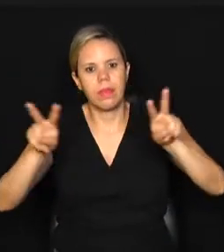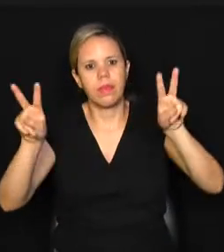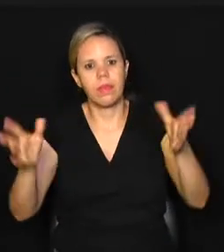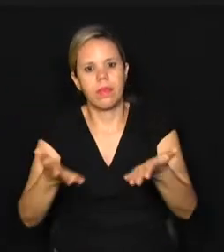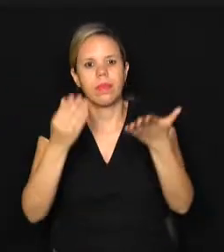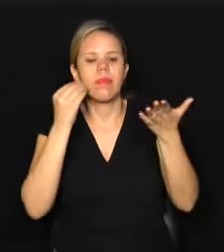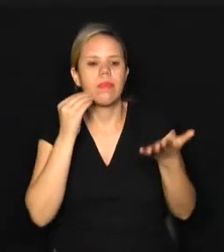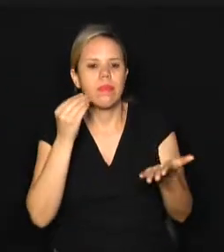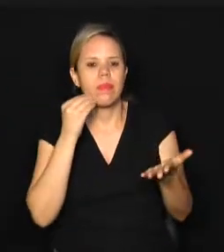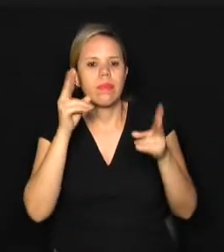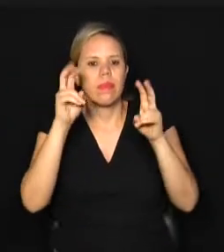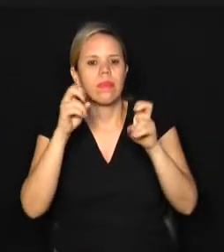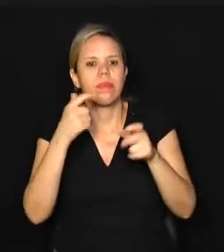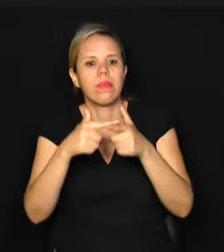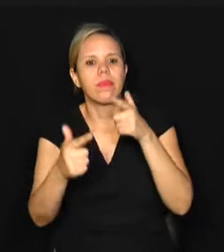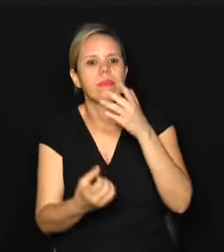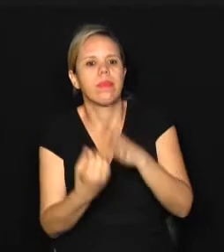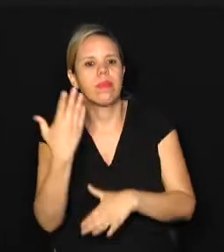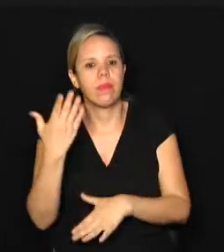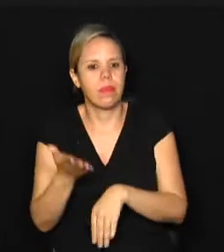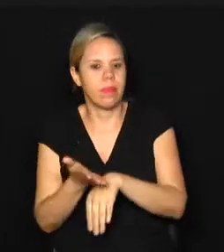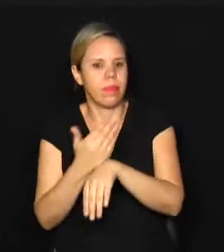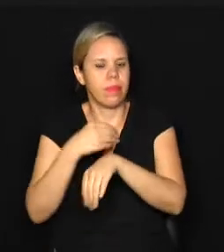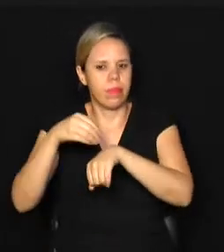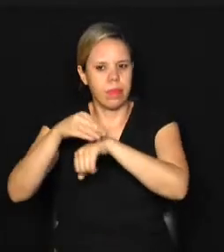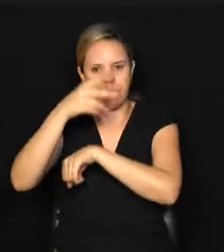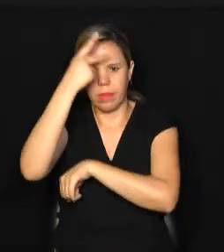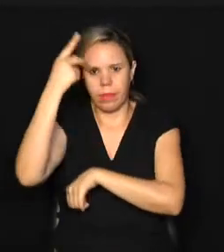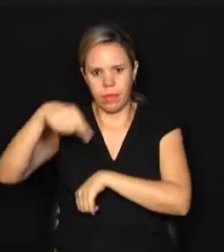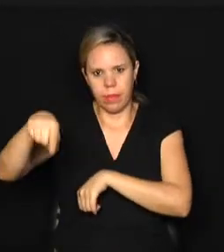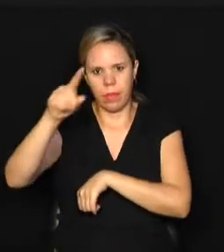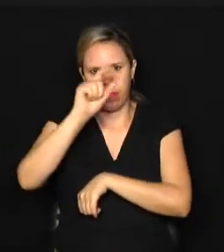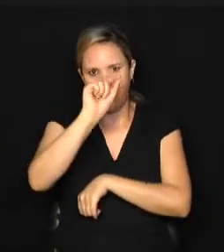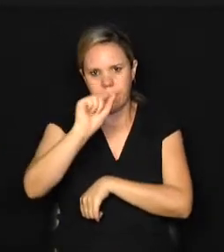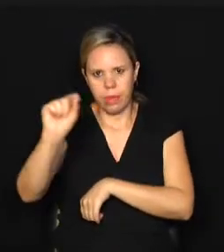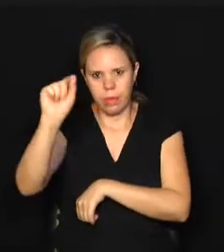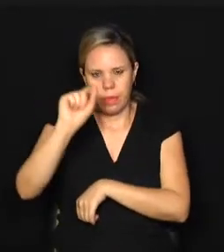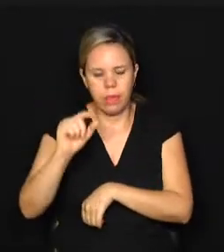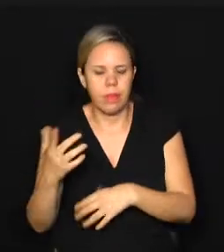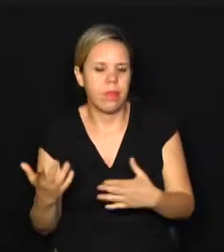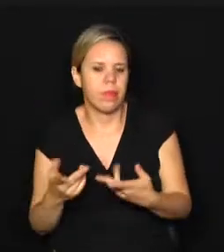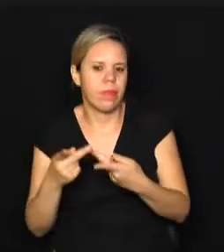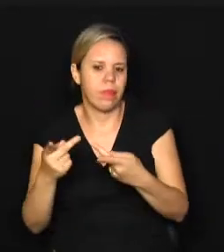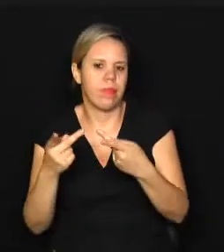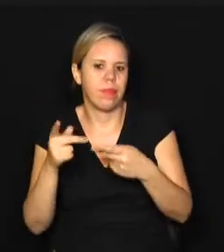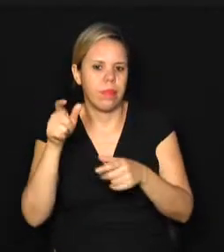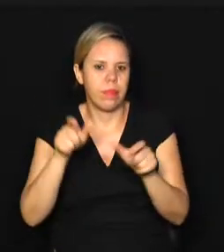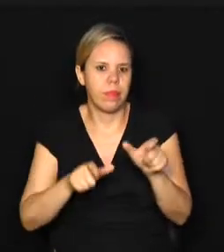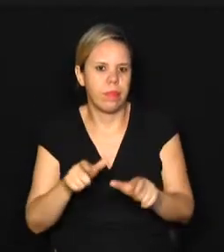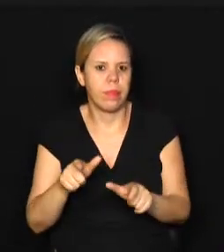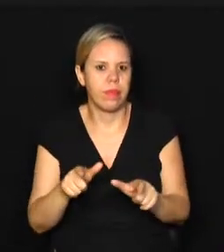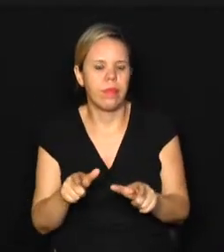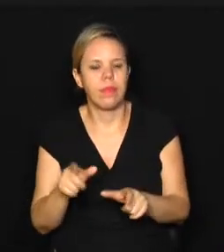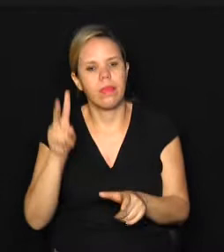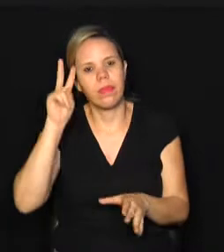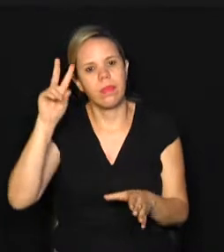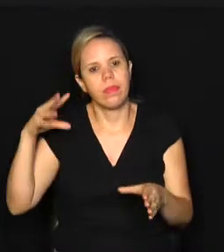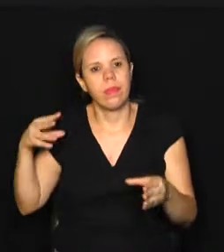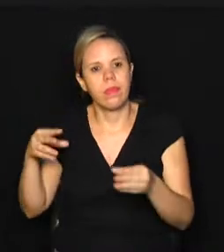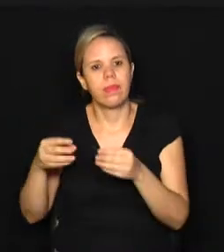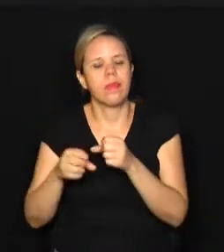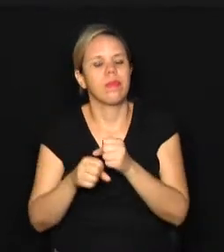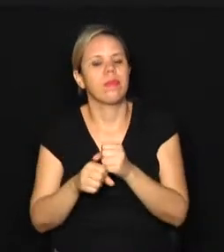essas questões. Antes de passar para os nossos convidados e convidadas, eu só gostaria de dar um breve histórico,